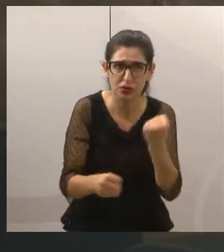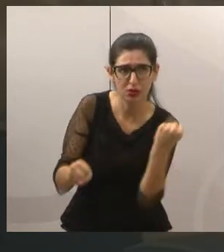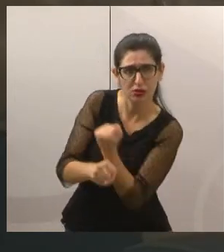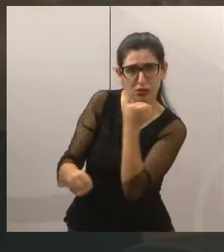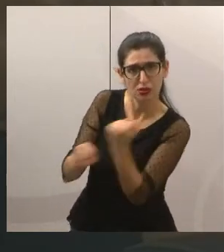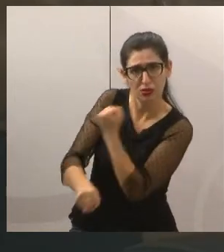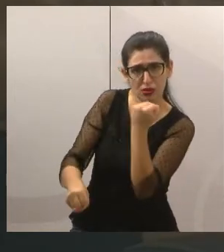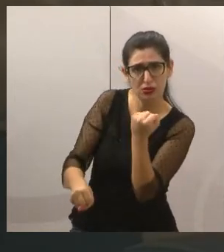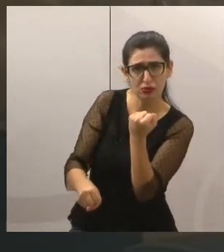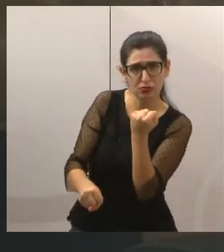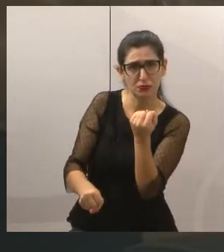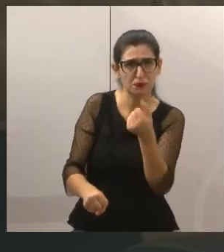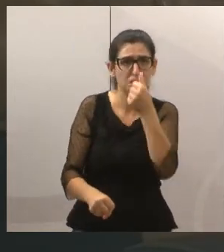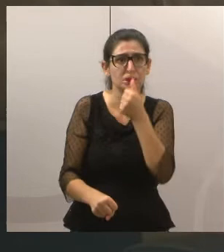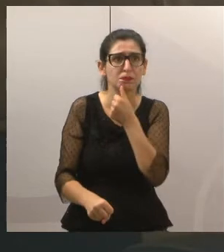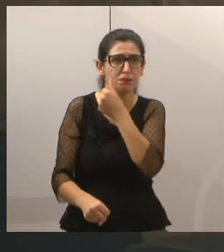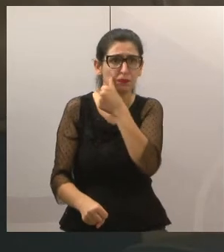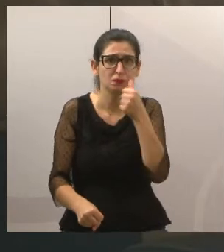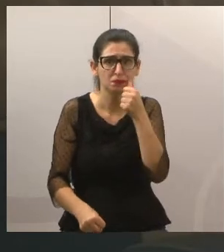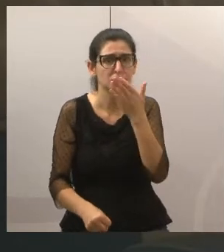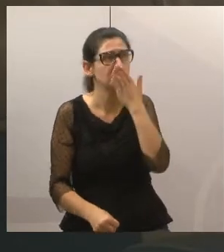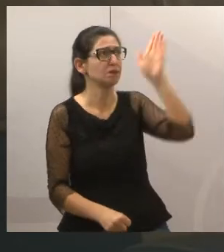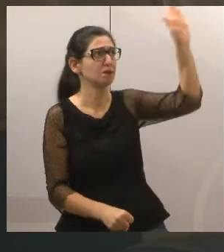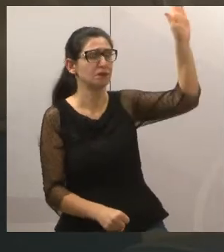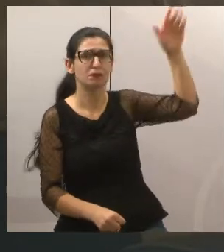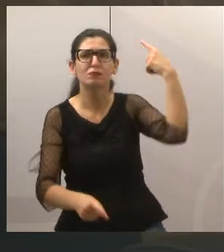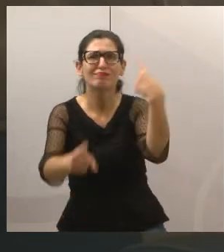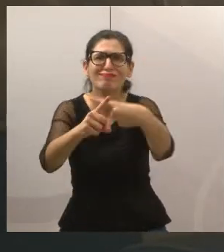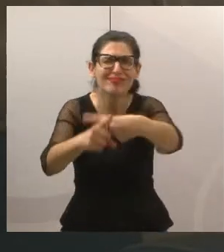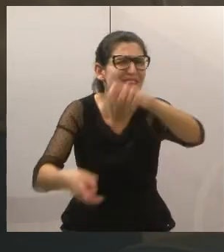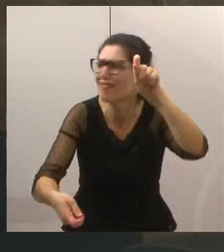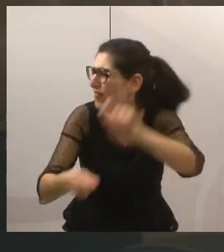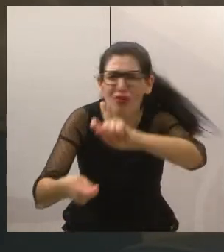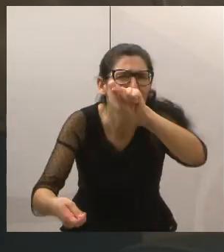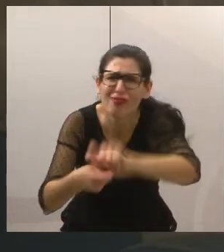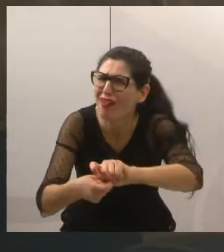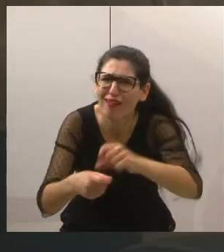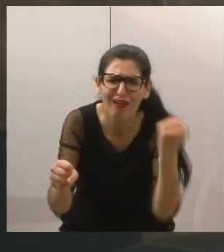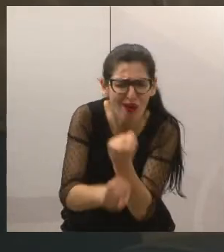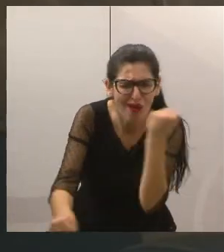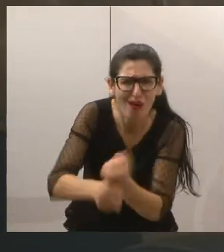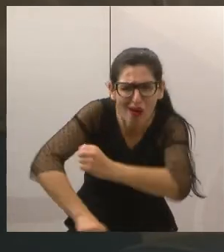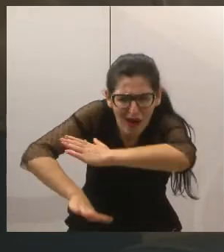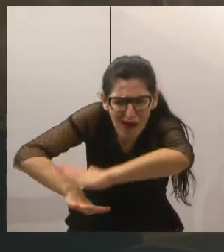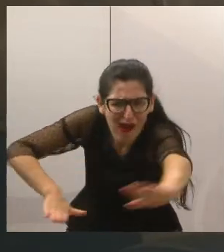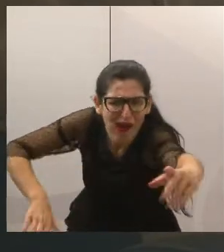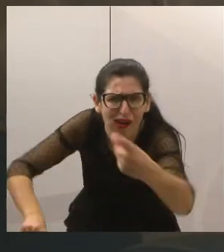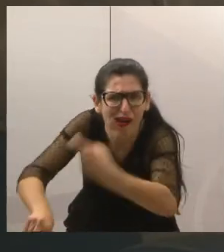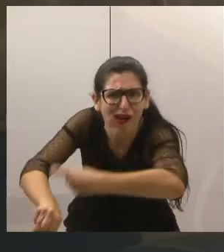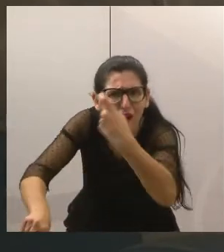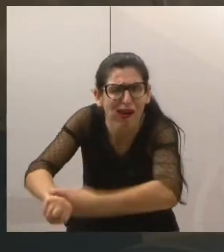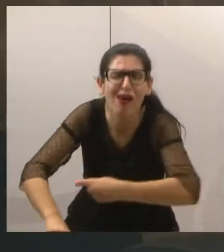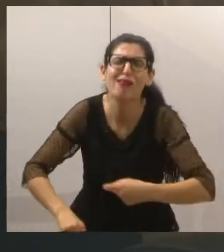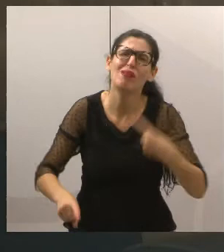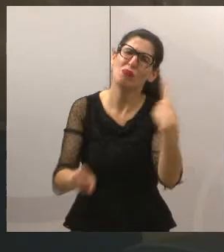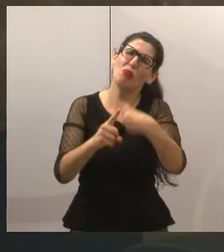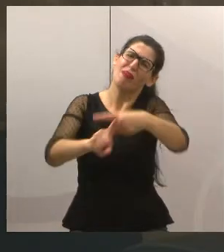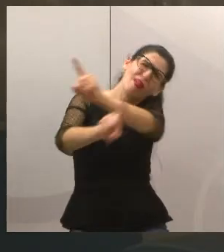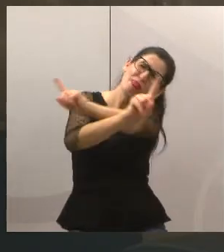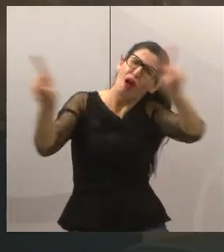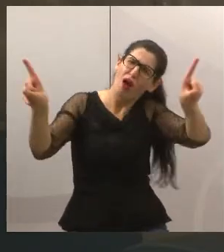de infraestrutura. O porquê de não realizá-las? Construímos um orçamento